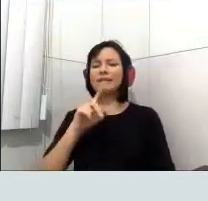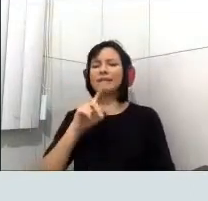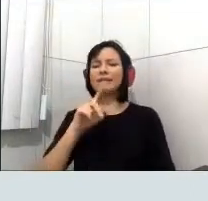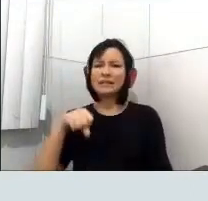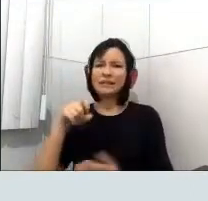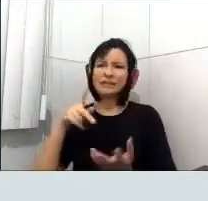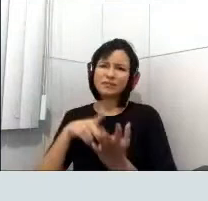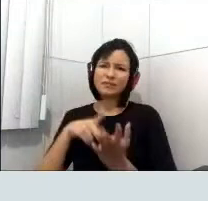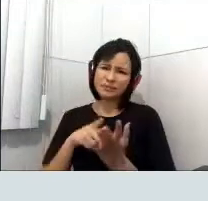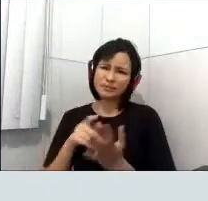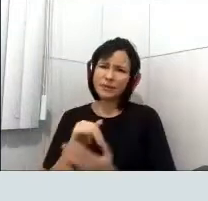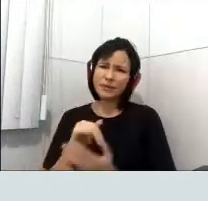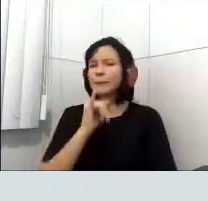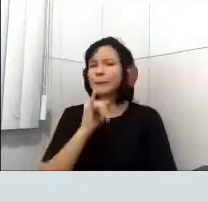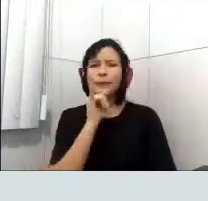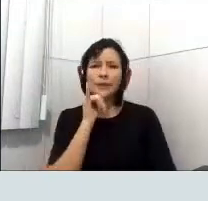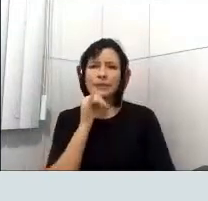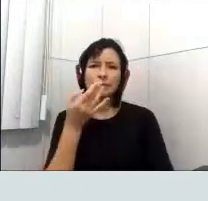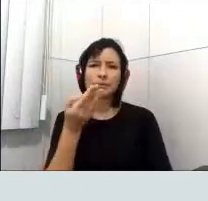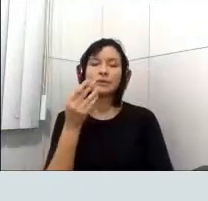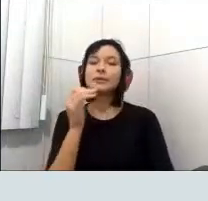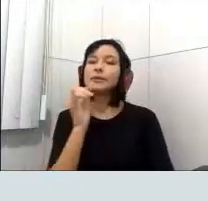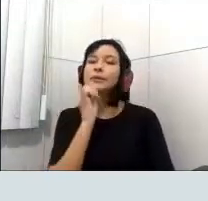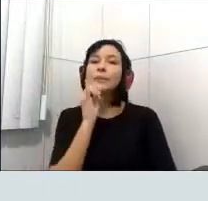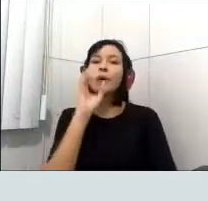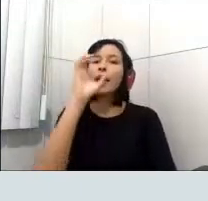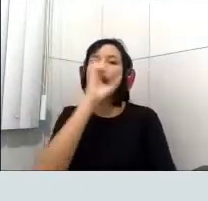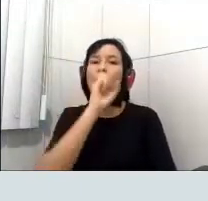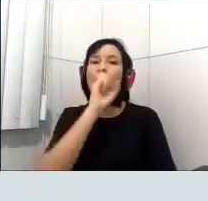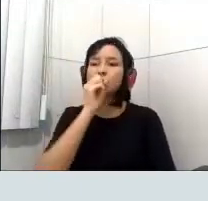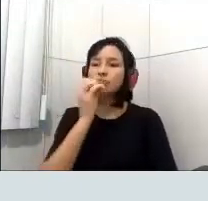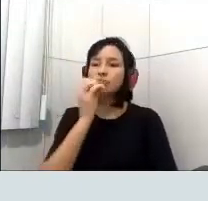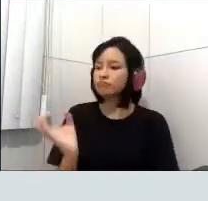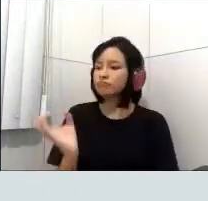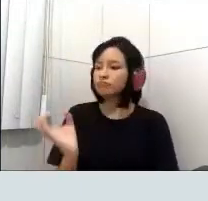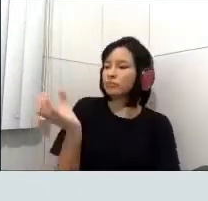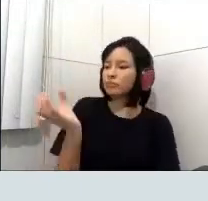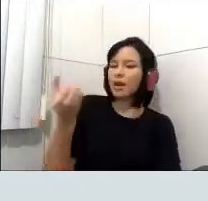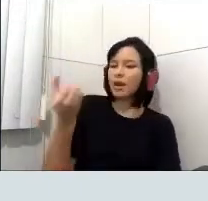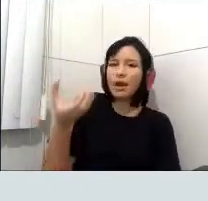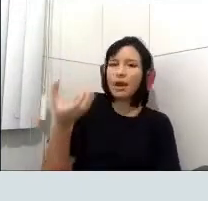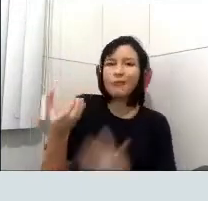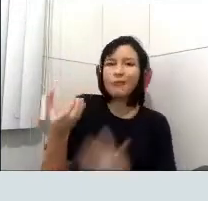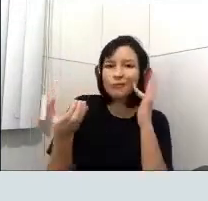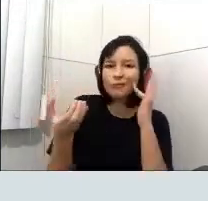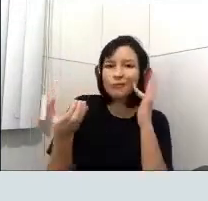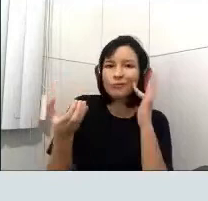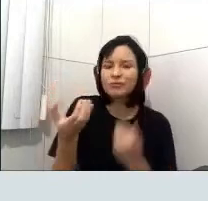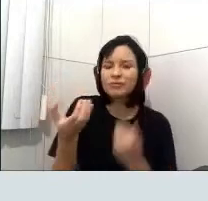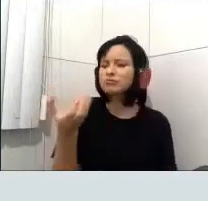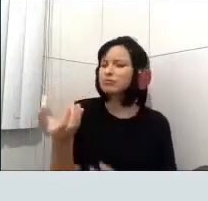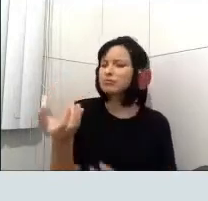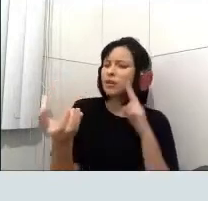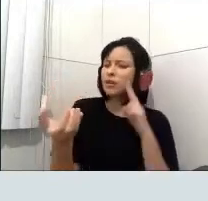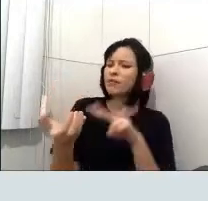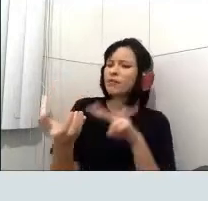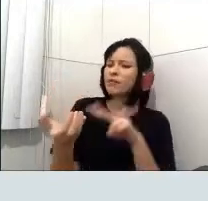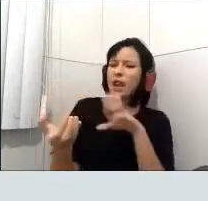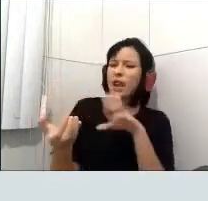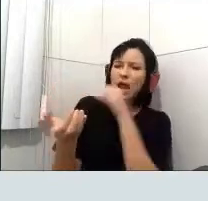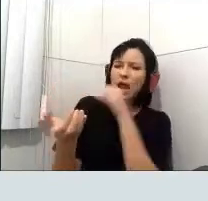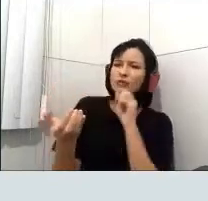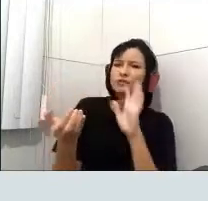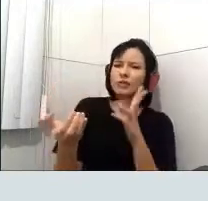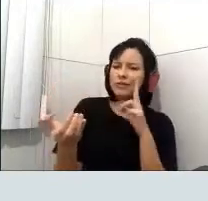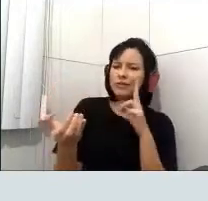disser que uma laranja é laranja, eu não mostrei